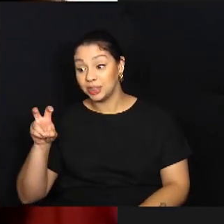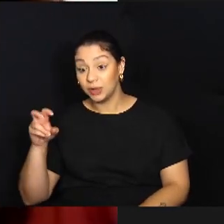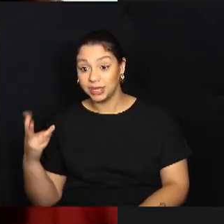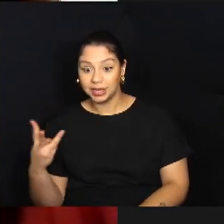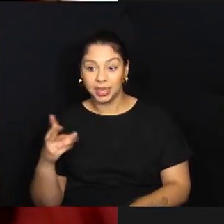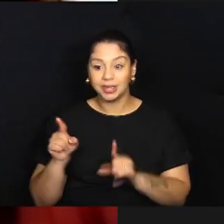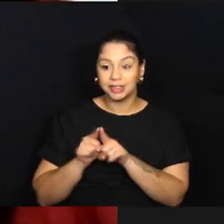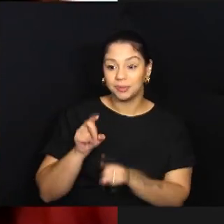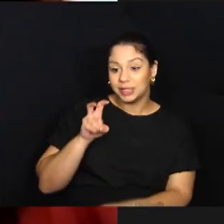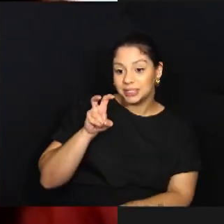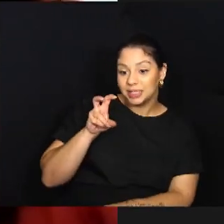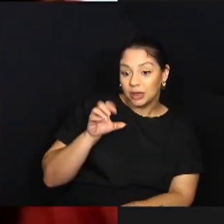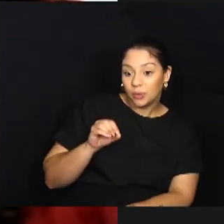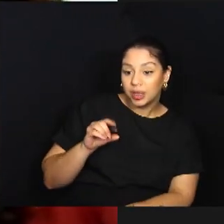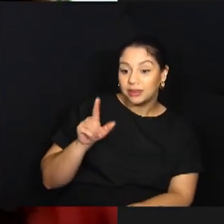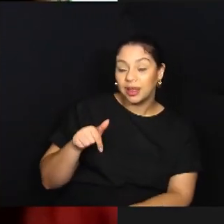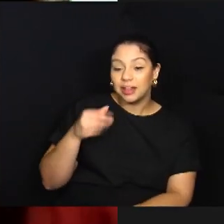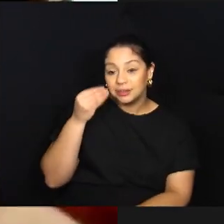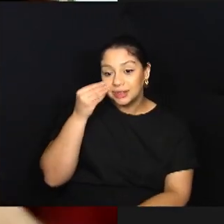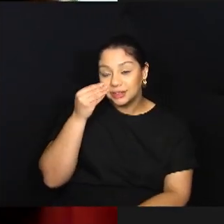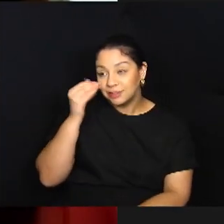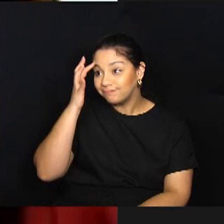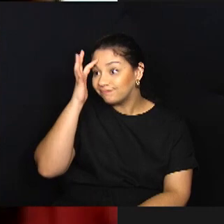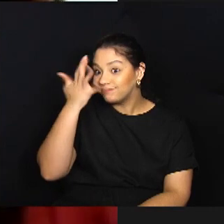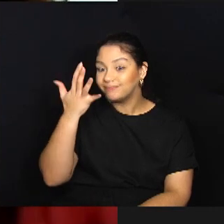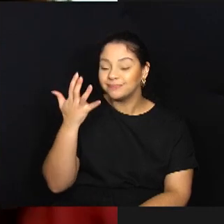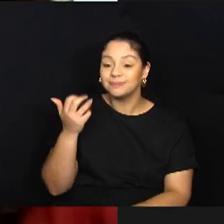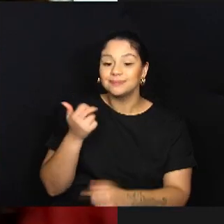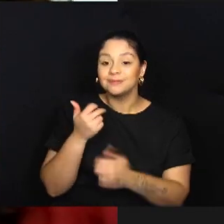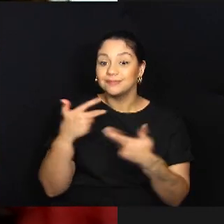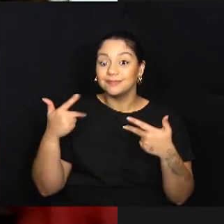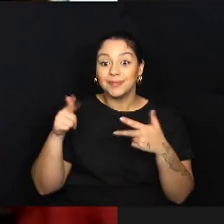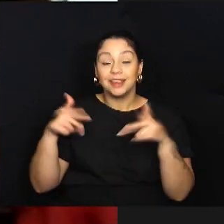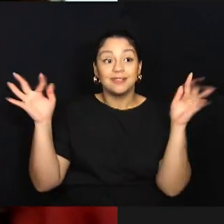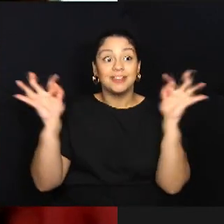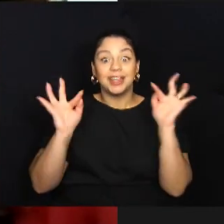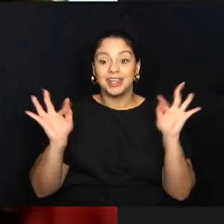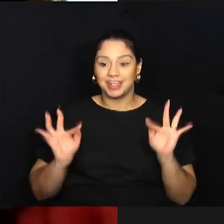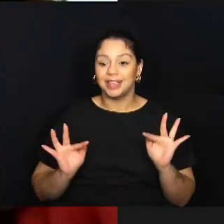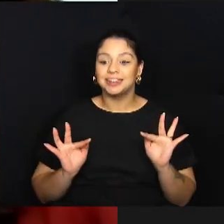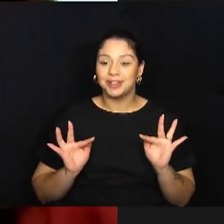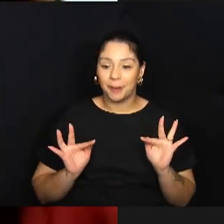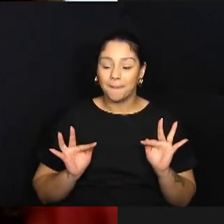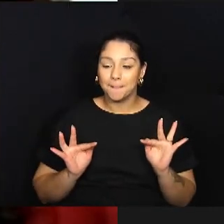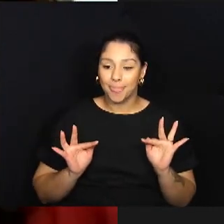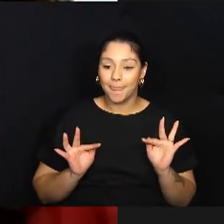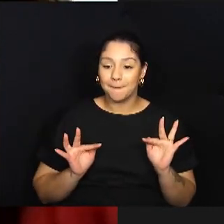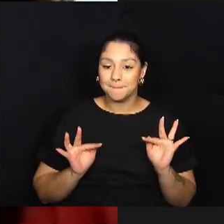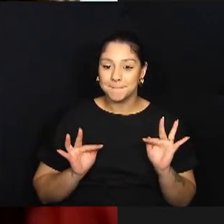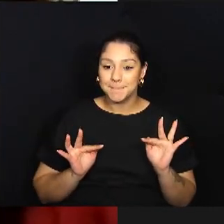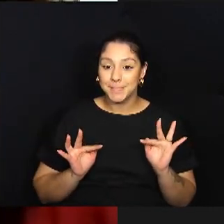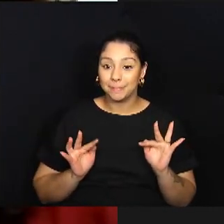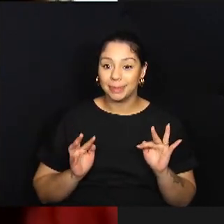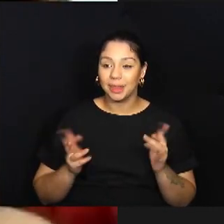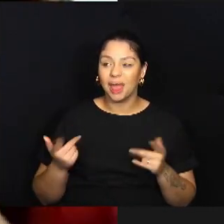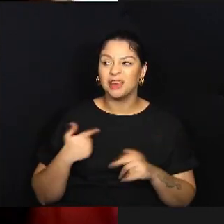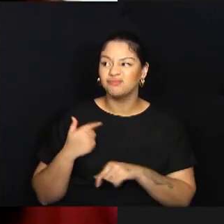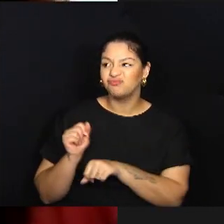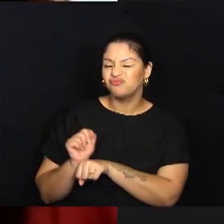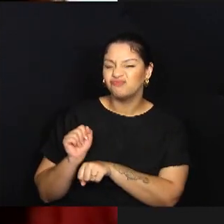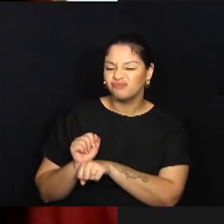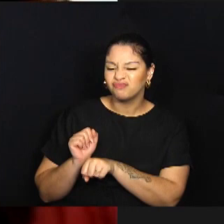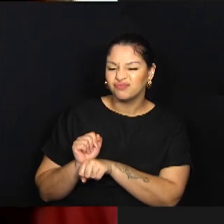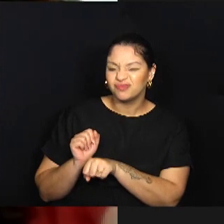e buscar também, né, a realização de ser feliz, né? De não esperar mais que as coisas